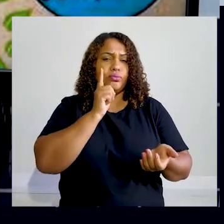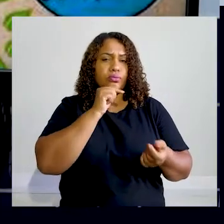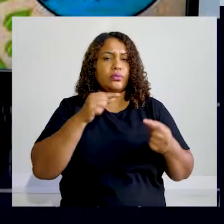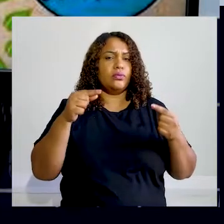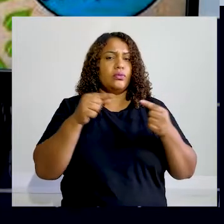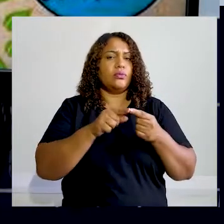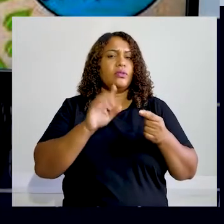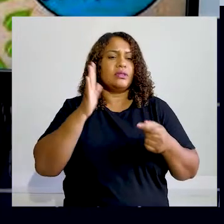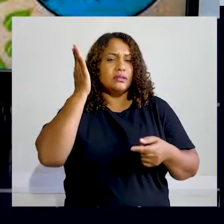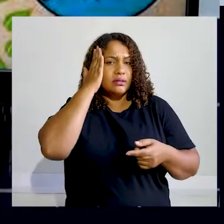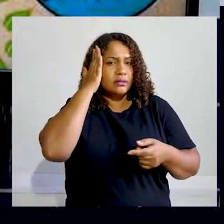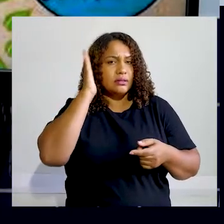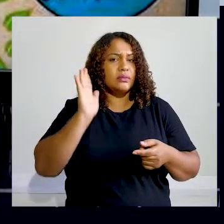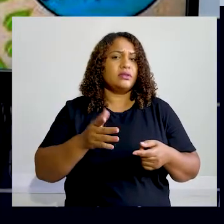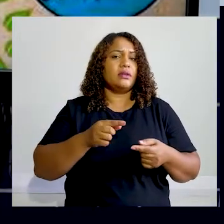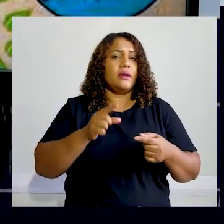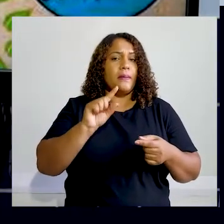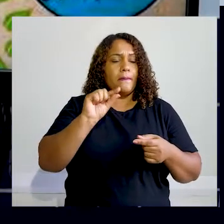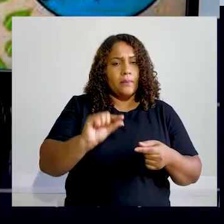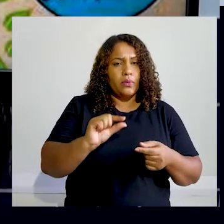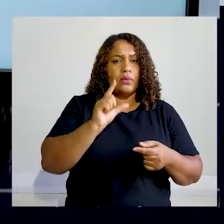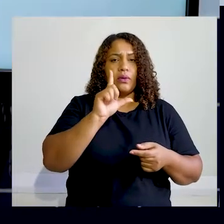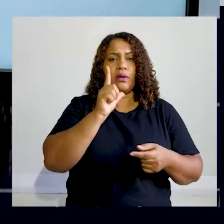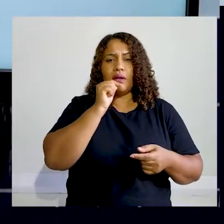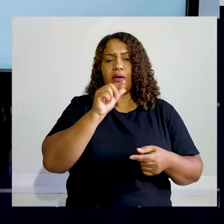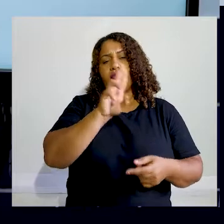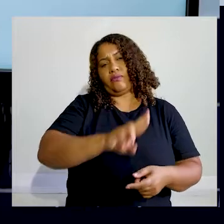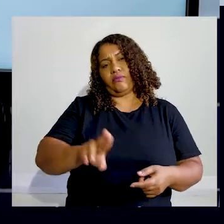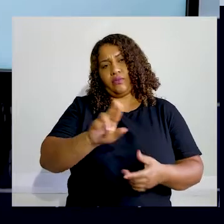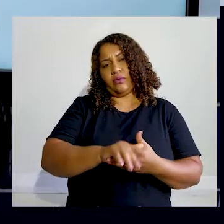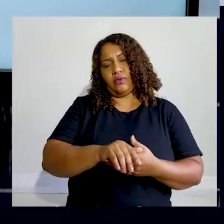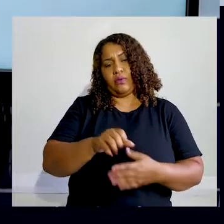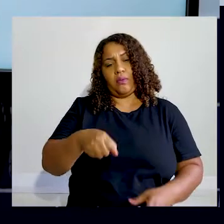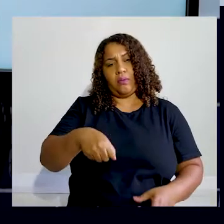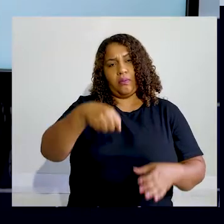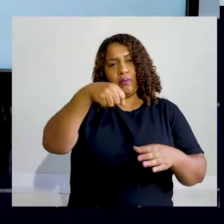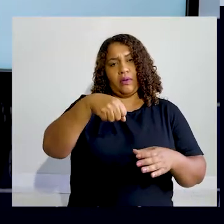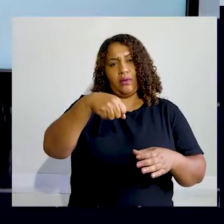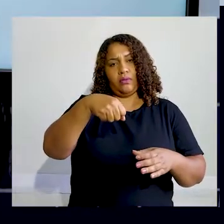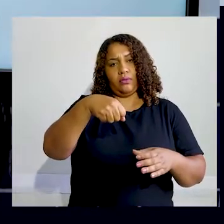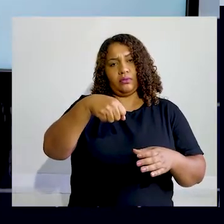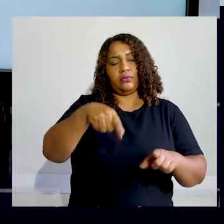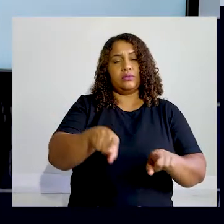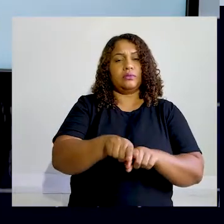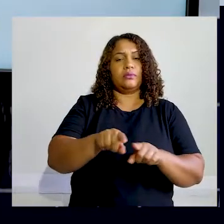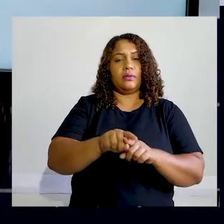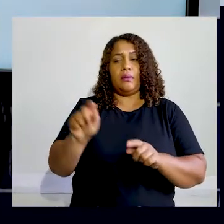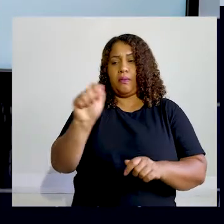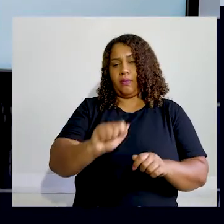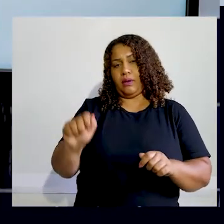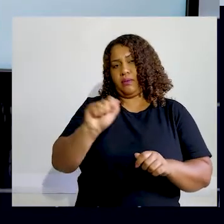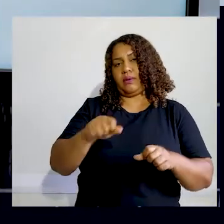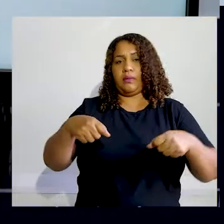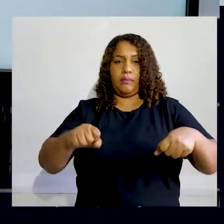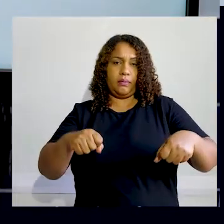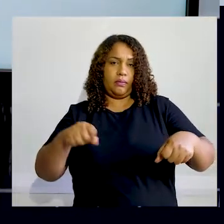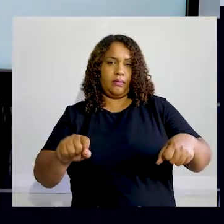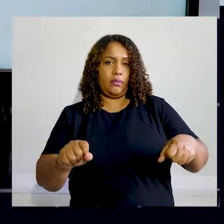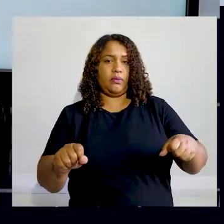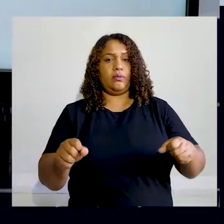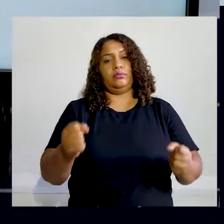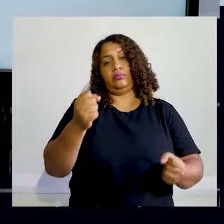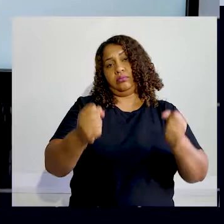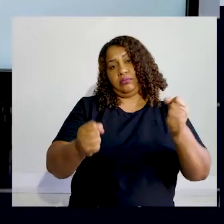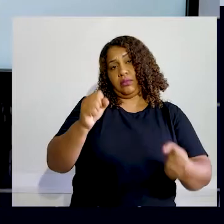água aliada com uma forte pressão. Use um balde e um pano para limpar o carro, a moto ou a